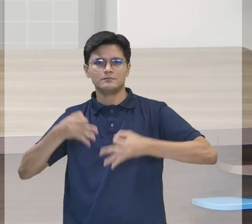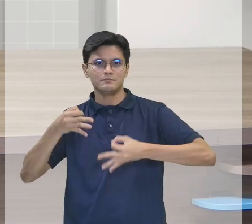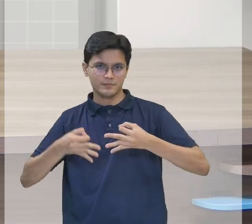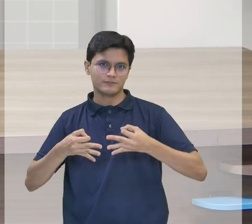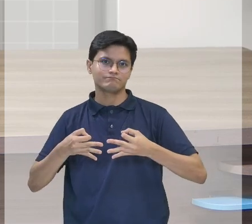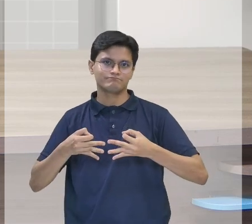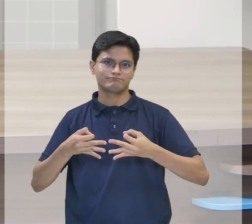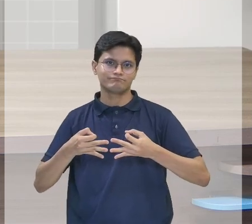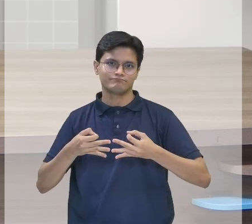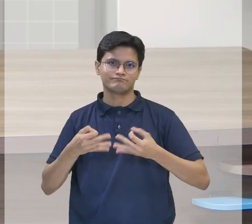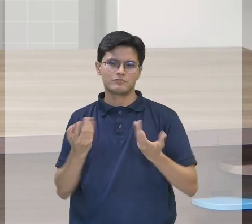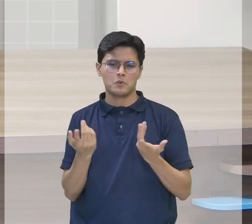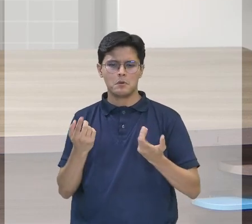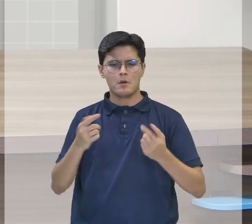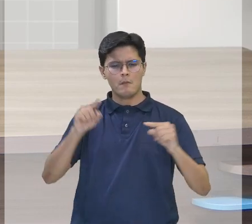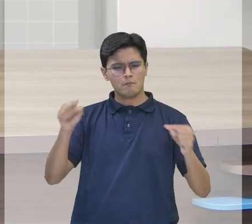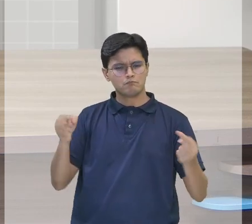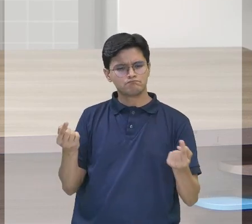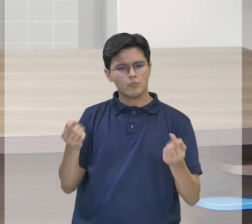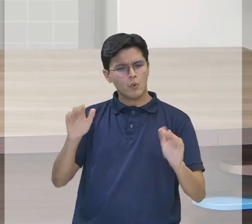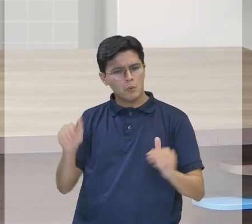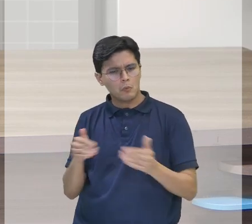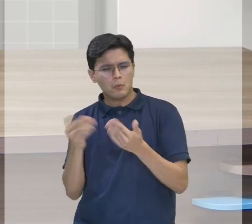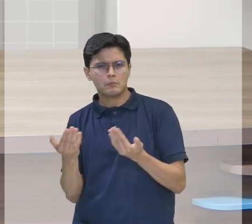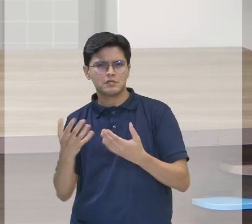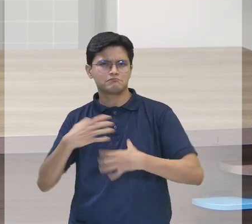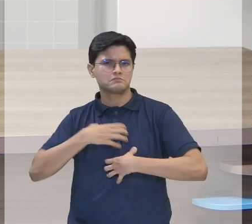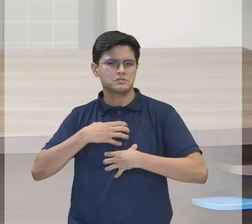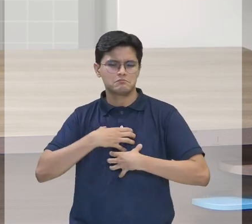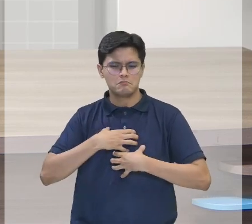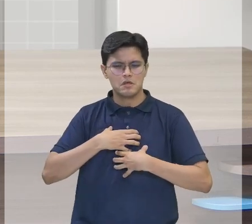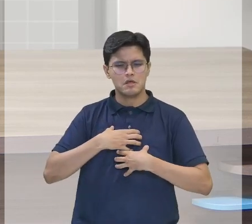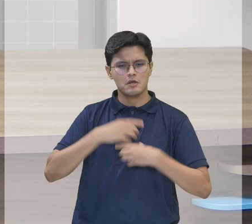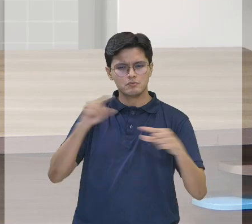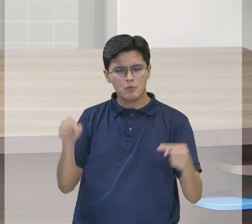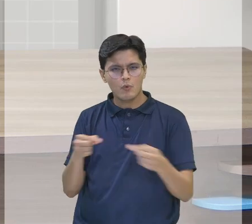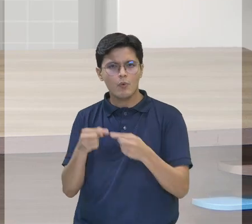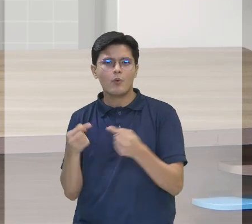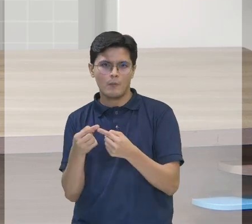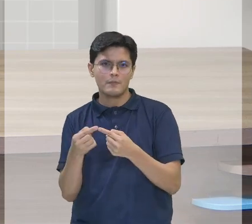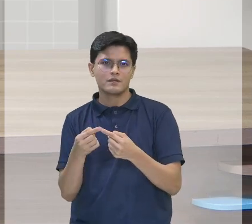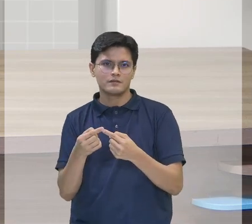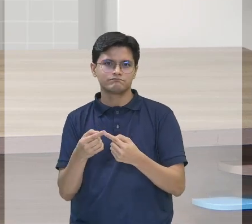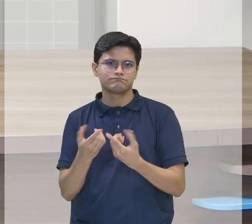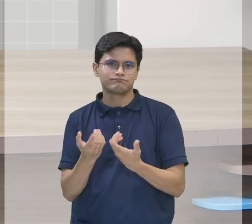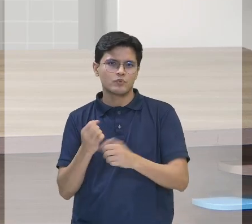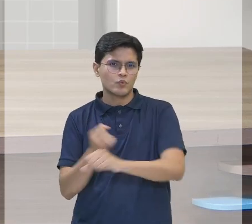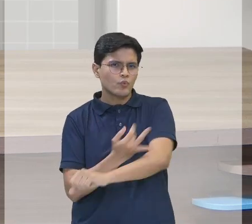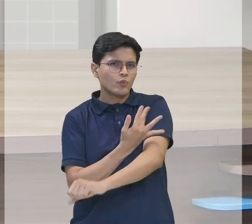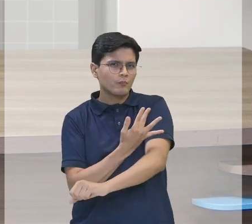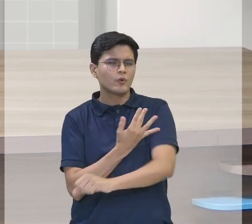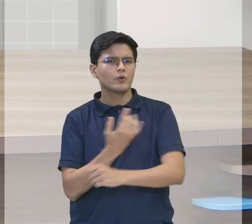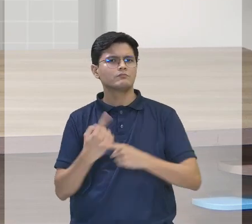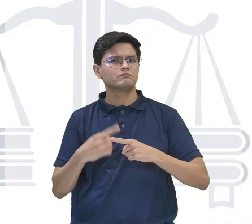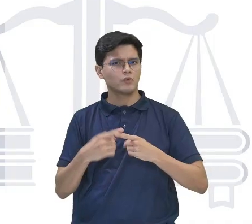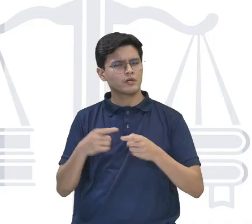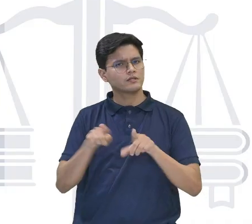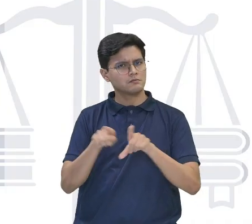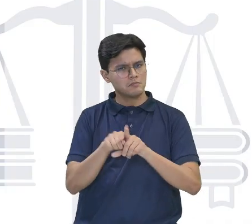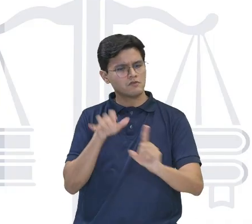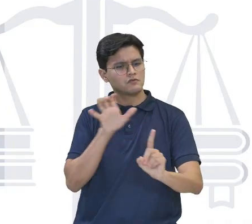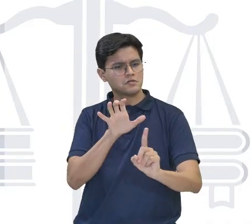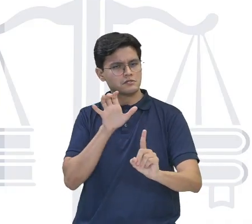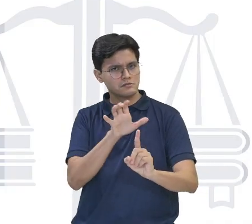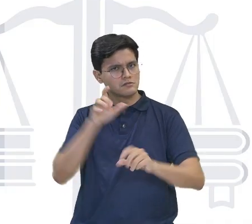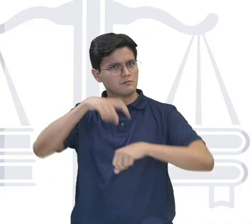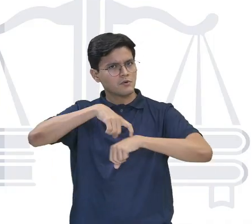sentimentos, a gente emprega humor, né, que também afeta no momento de aprender. Sabe por quê? Olha só, quando a